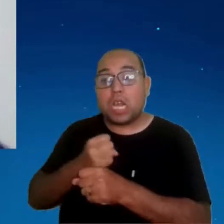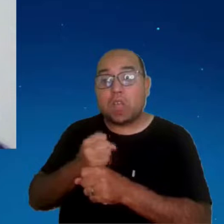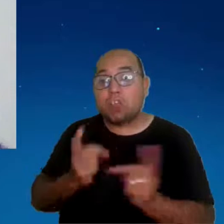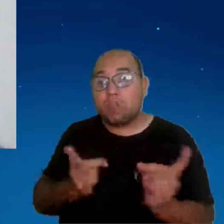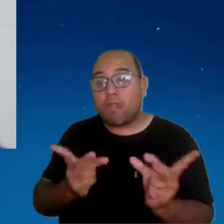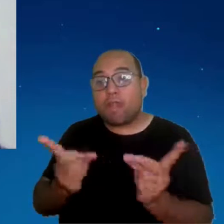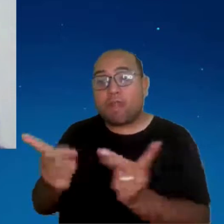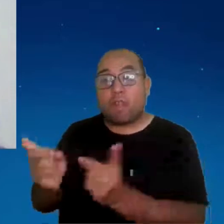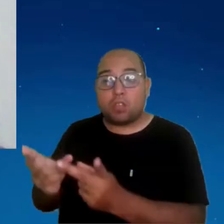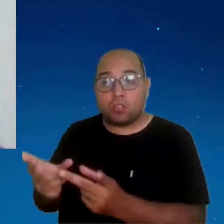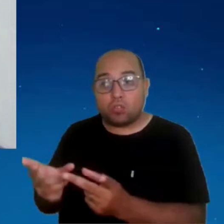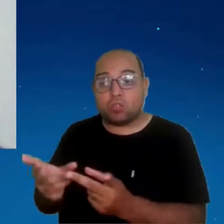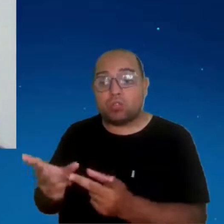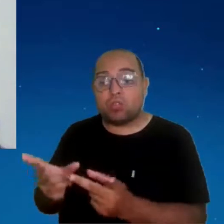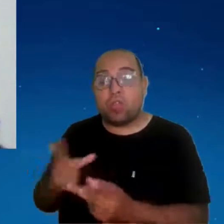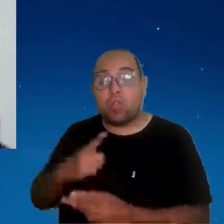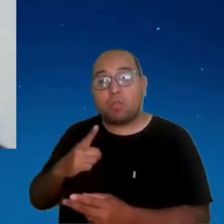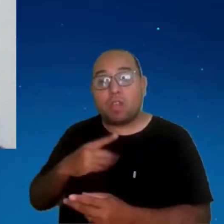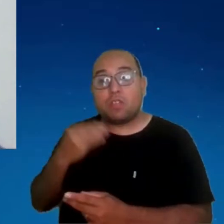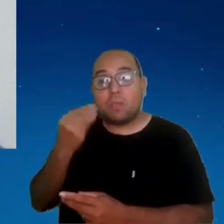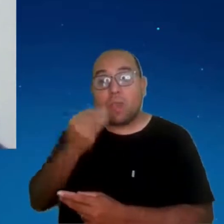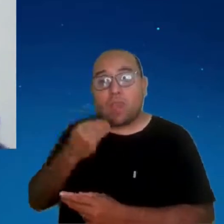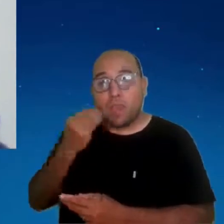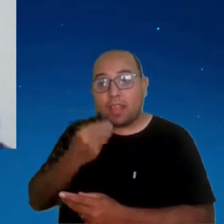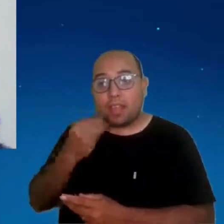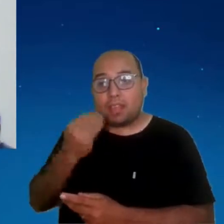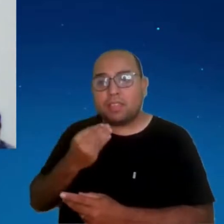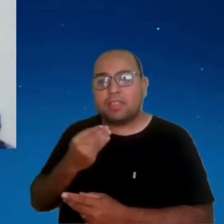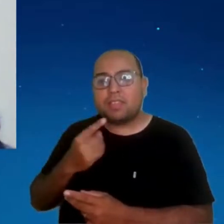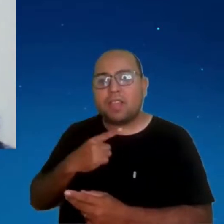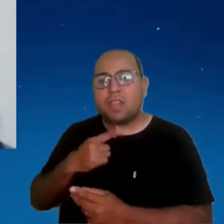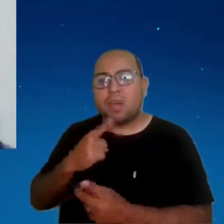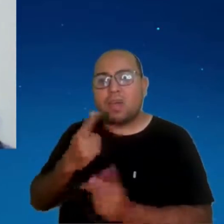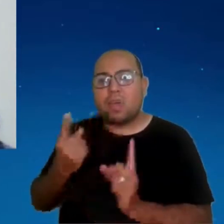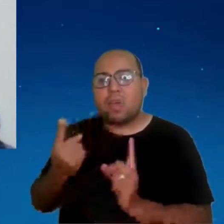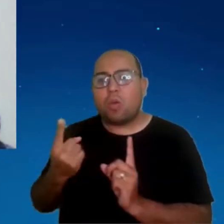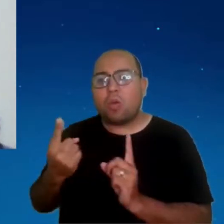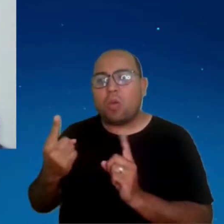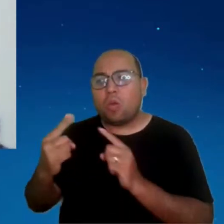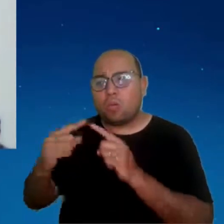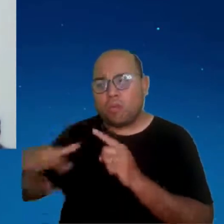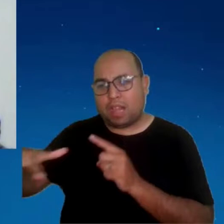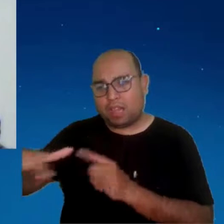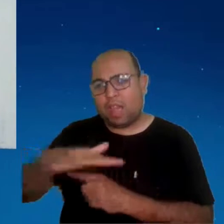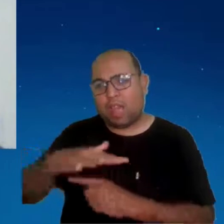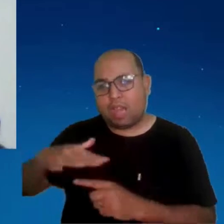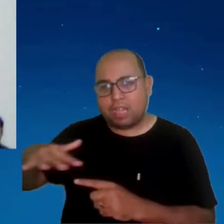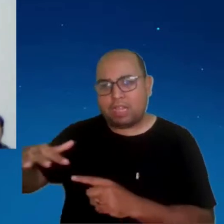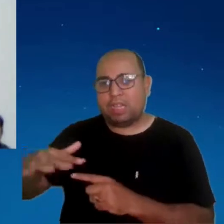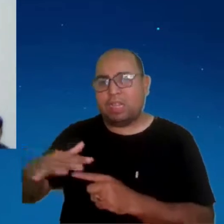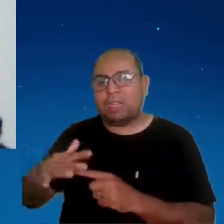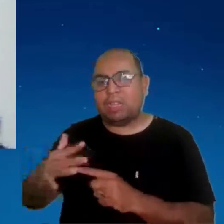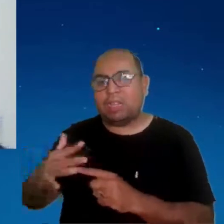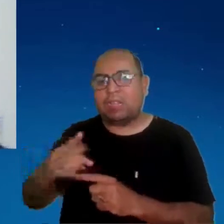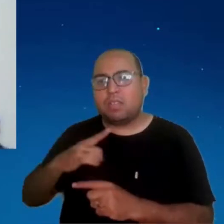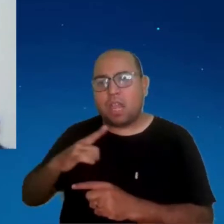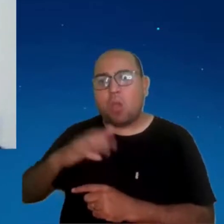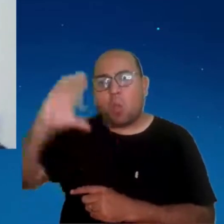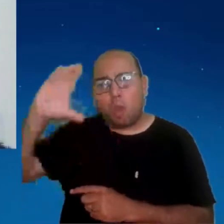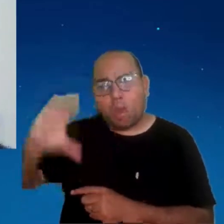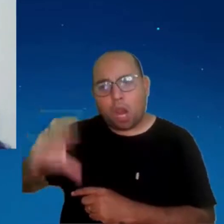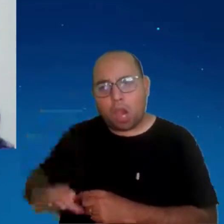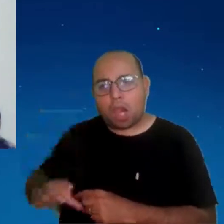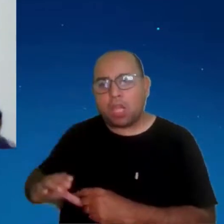eu tenho uma interlocução muito grande com o segmento e, assim, eu ainda tenho clientes que eu